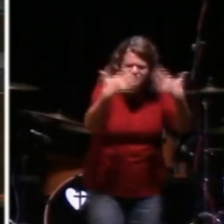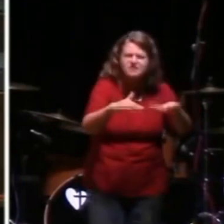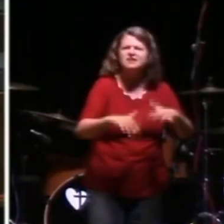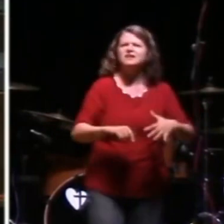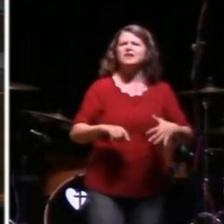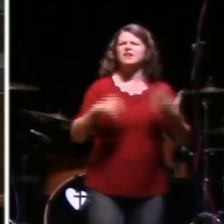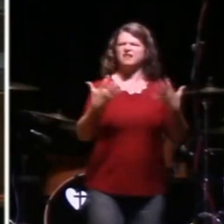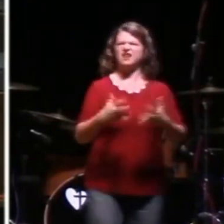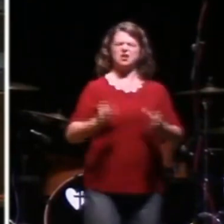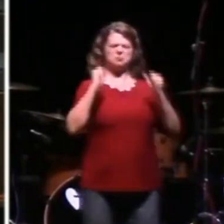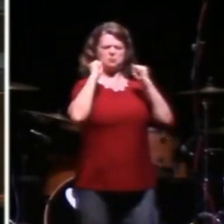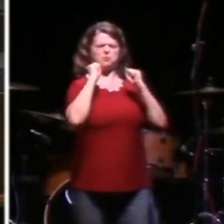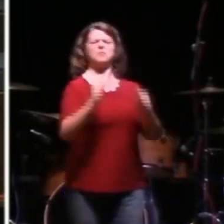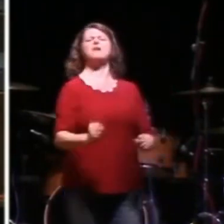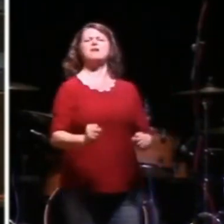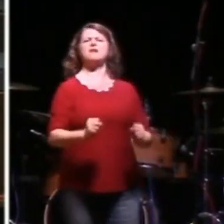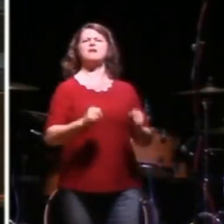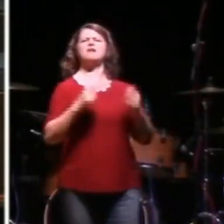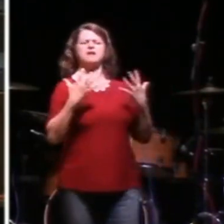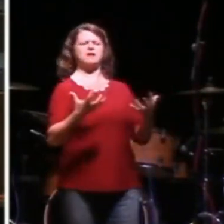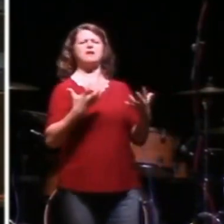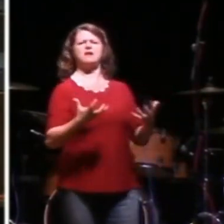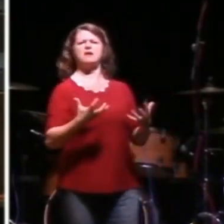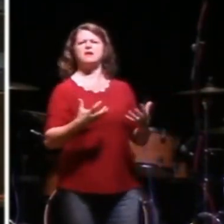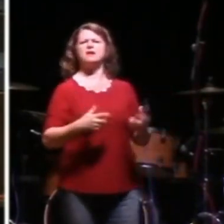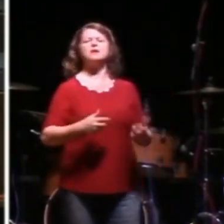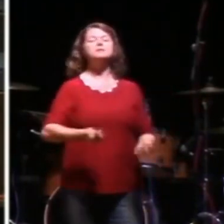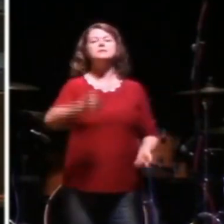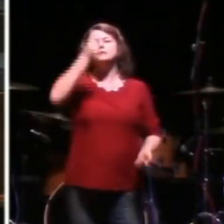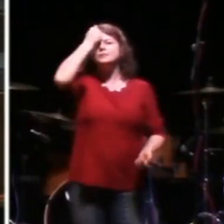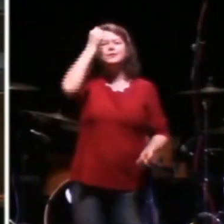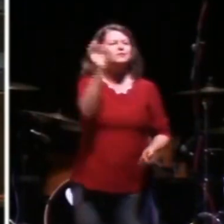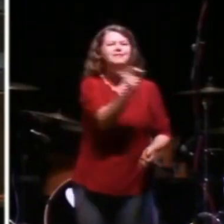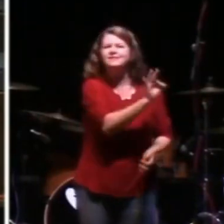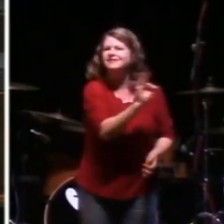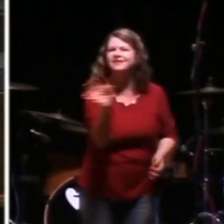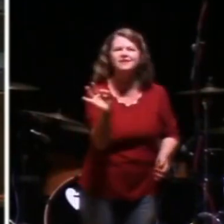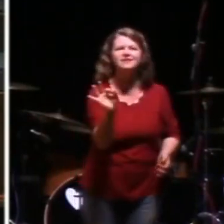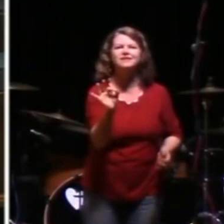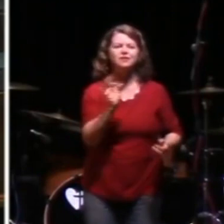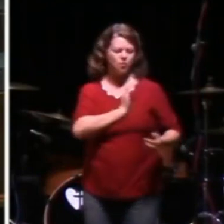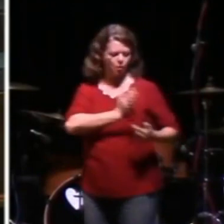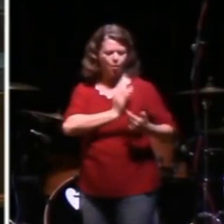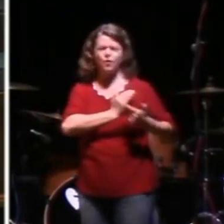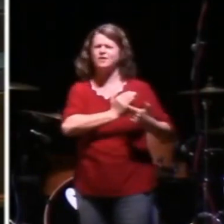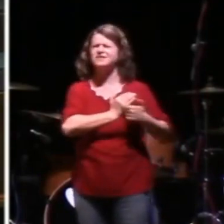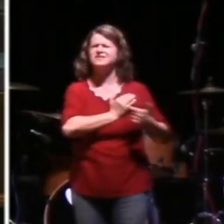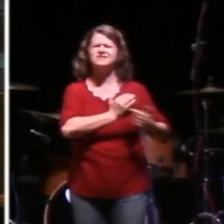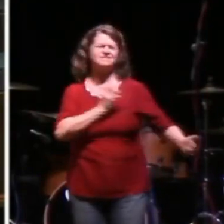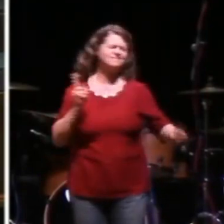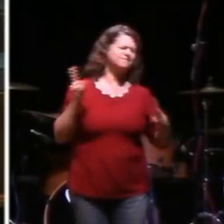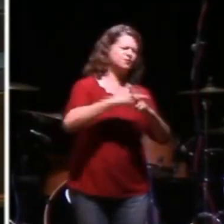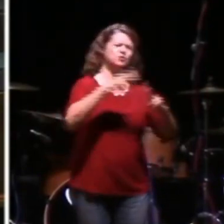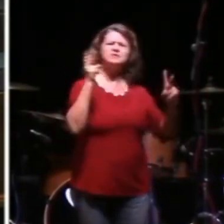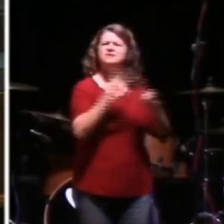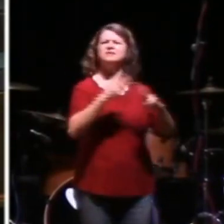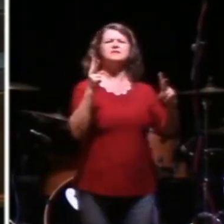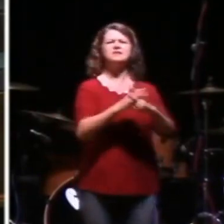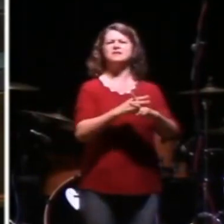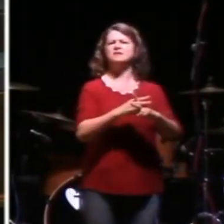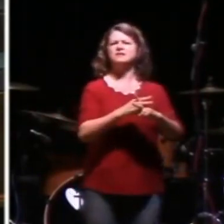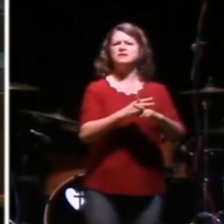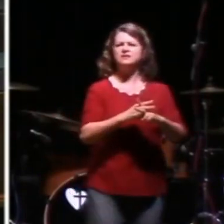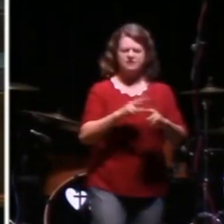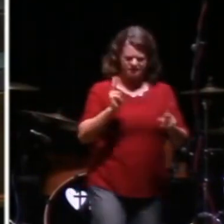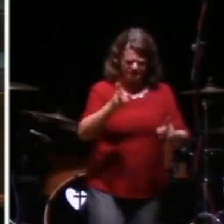poder é gente que não se arrepende do seu sangue derramado é gente violenta decoração é gente que vive